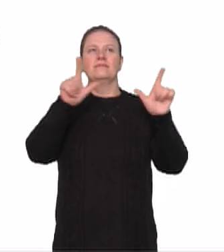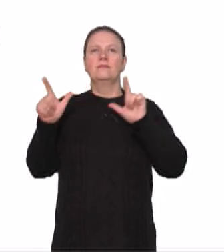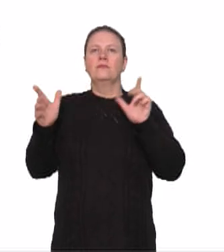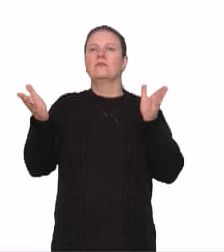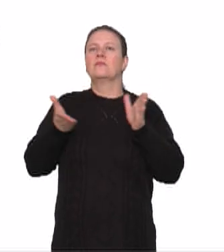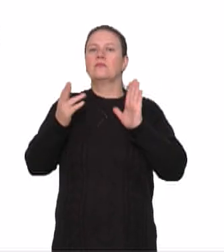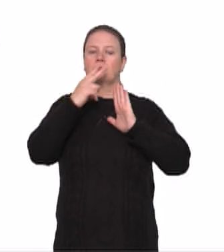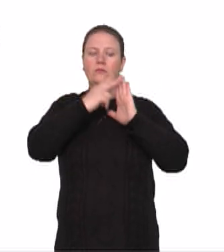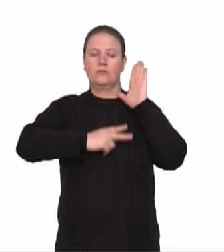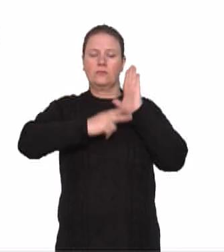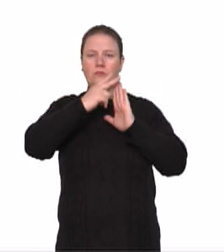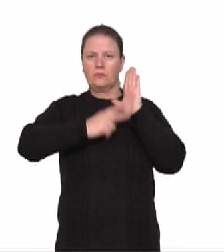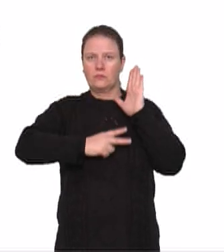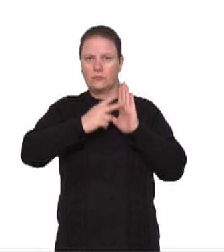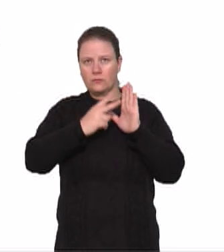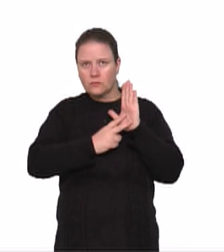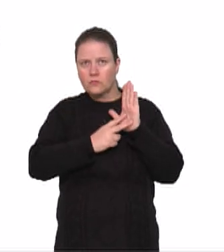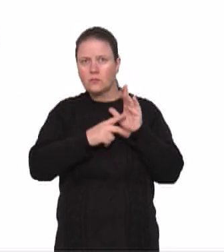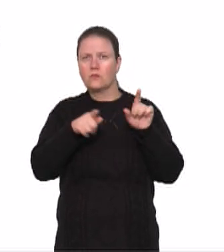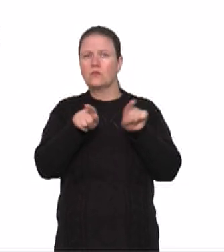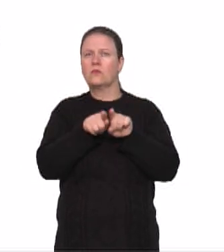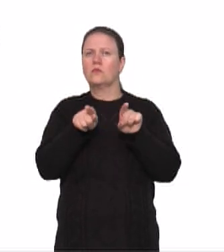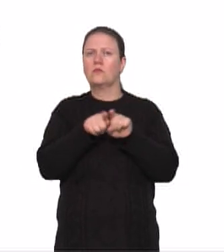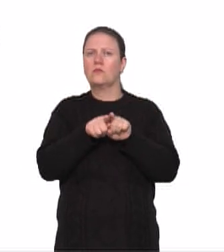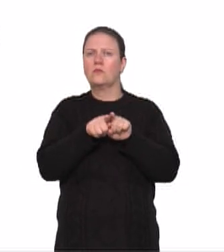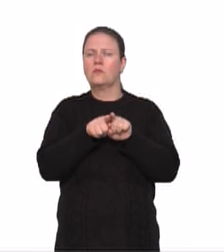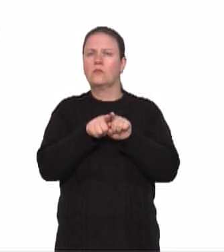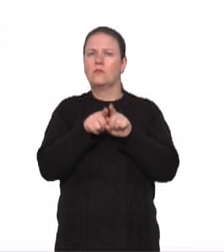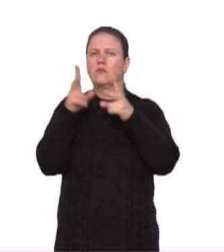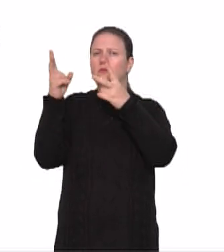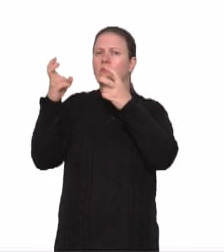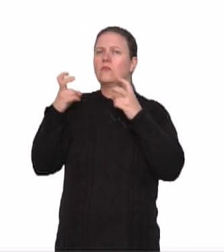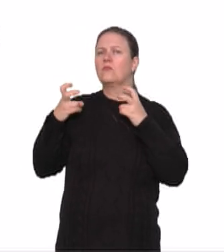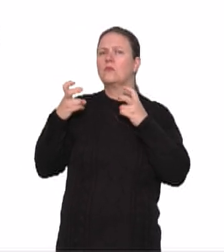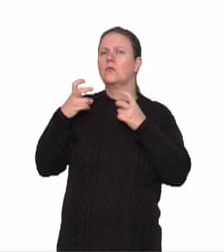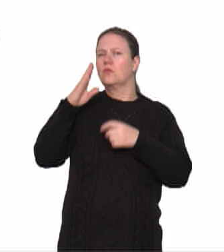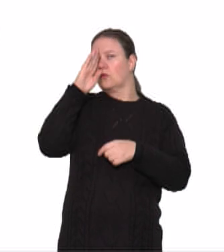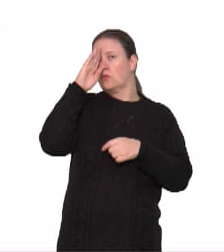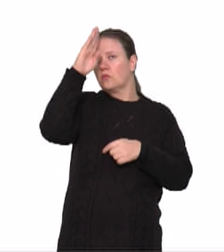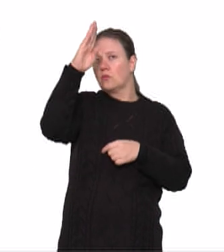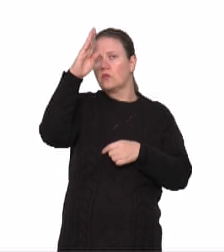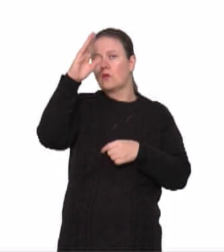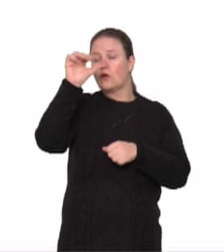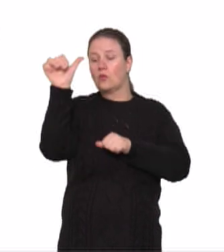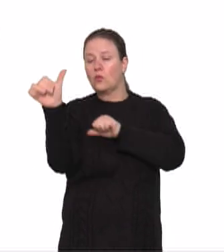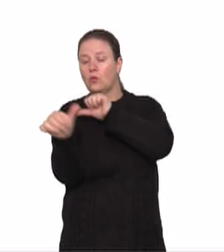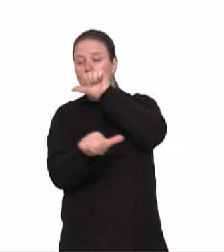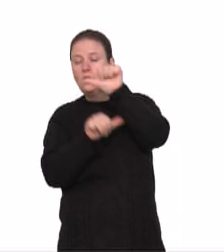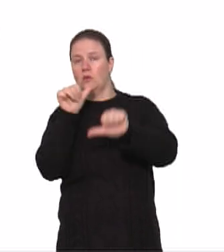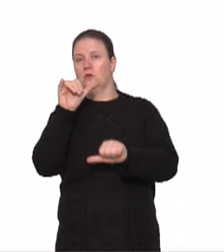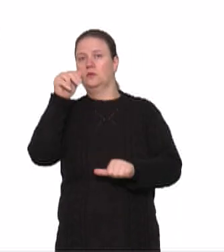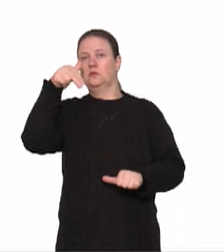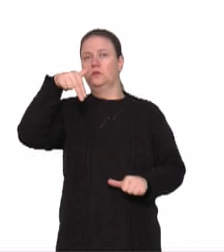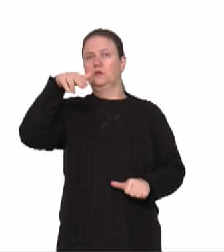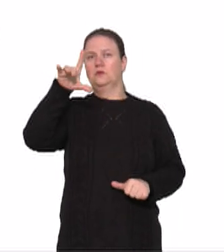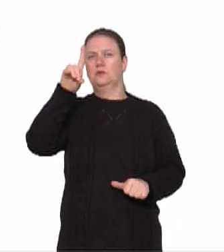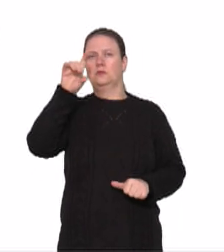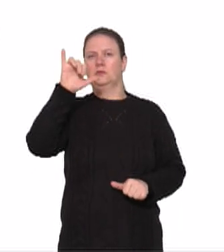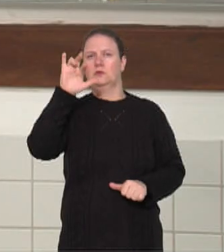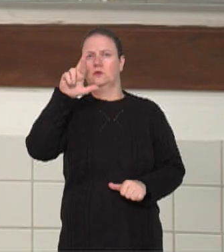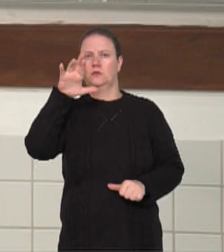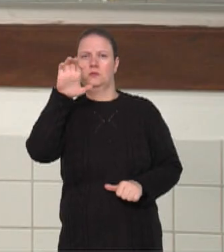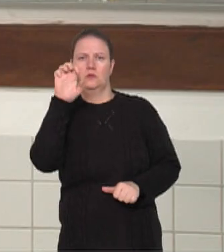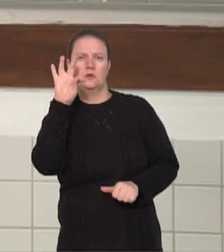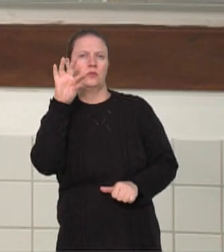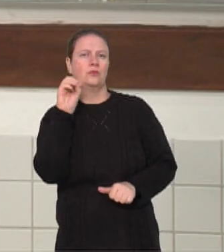Agora, leia esse fragmento da peça e analise o discurso direto e sua transposição para o discurso indireto. Então, vamos tentar lembrar